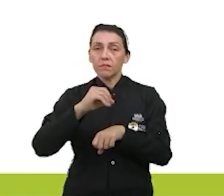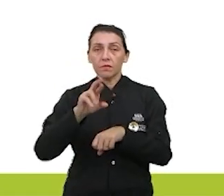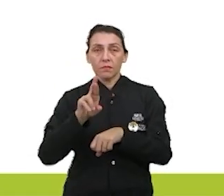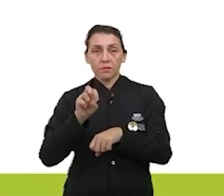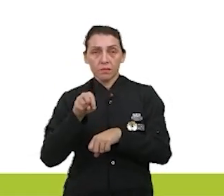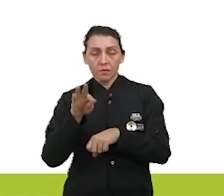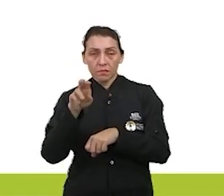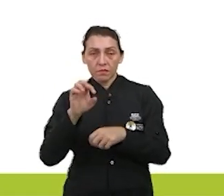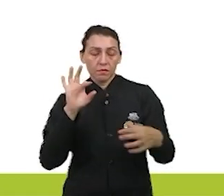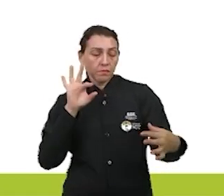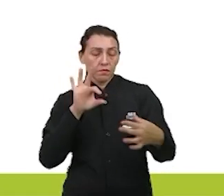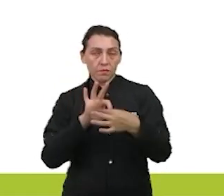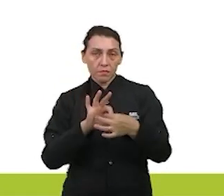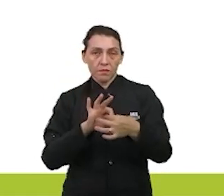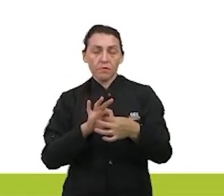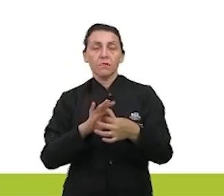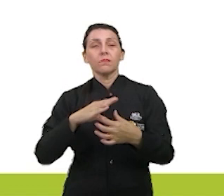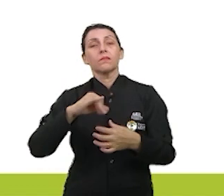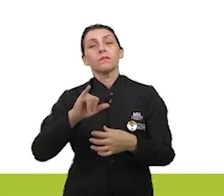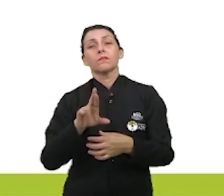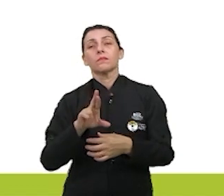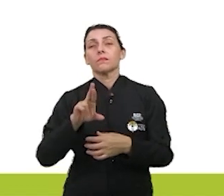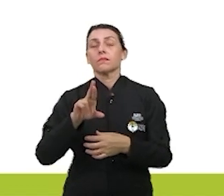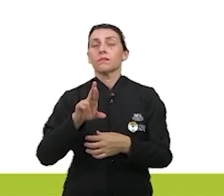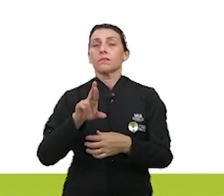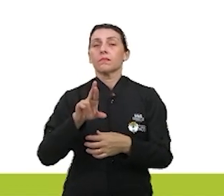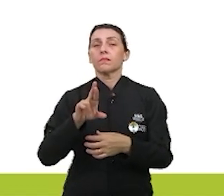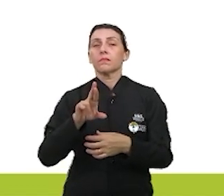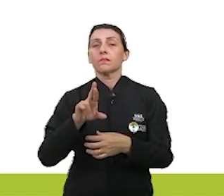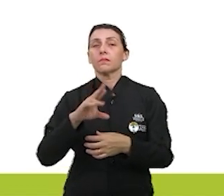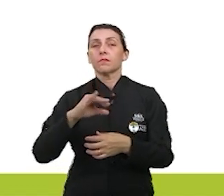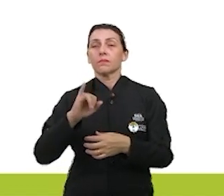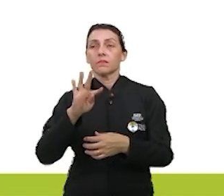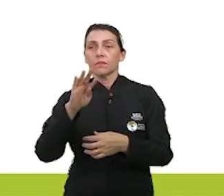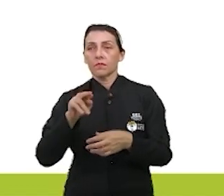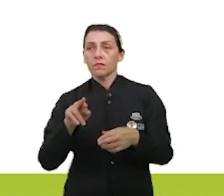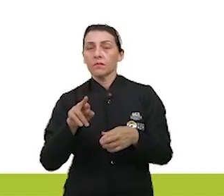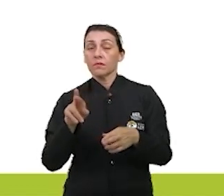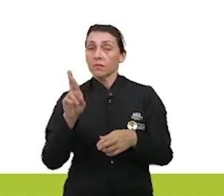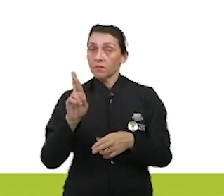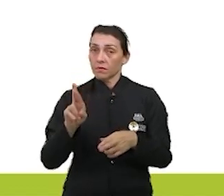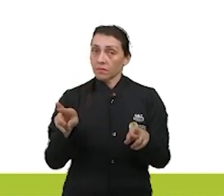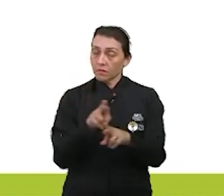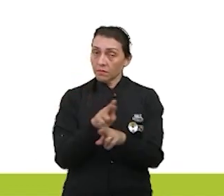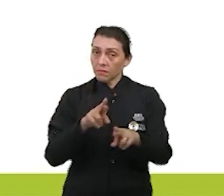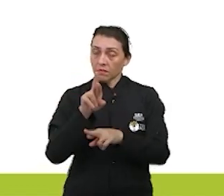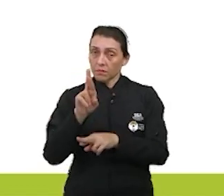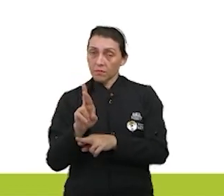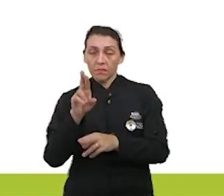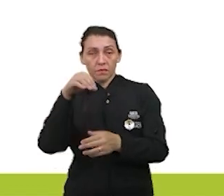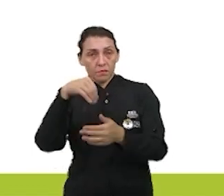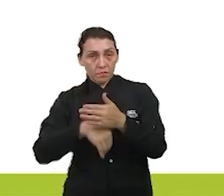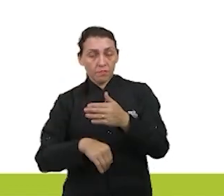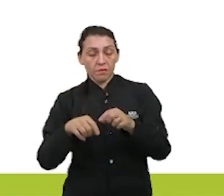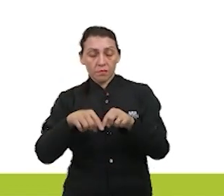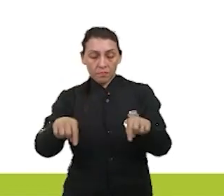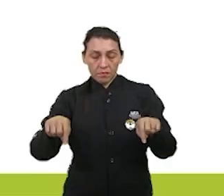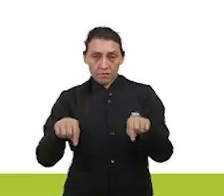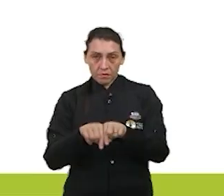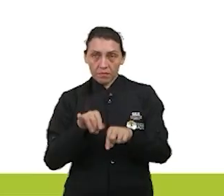enquanto ela está conectada a um circuito de resistência R, de tensão efetiva V e da resistência interna R da